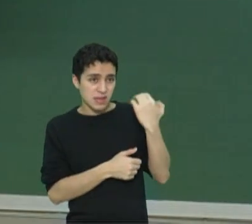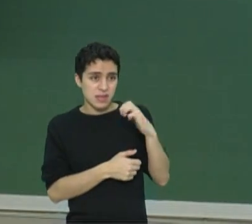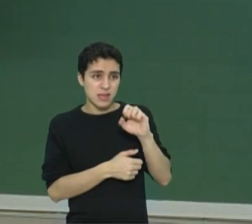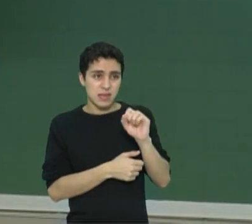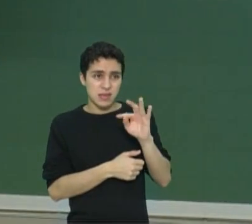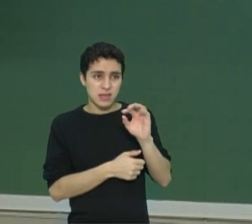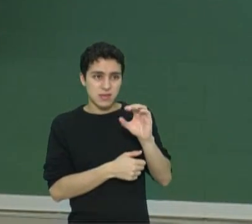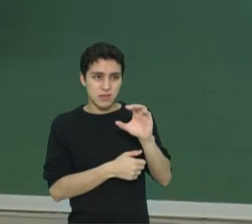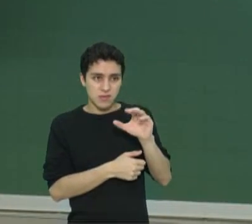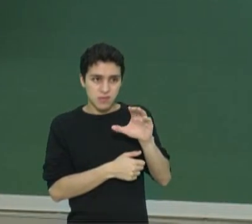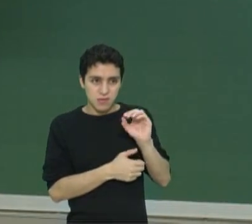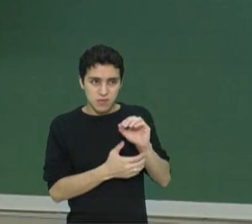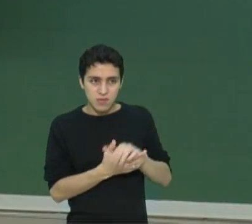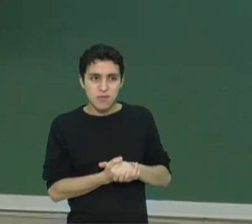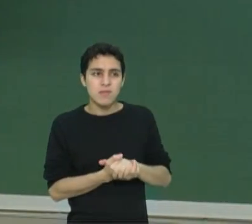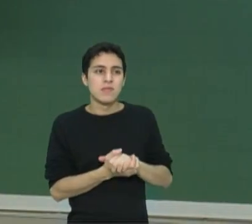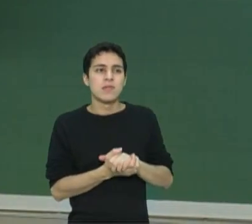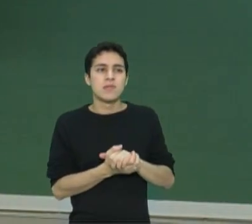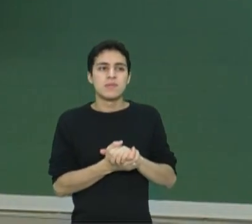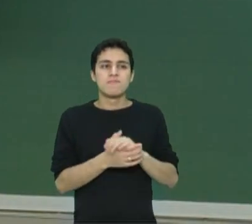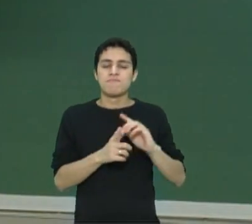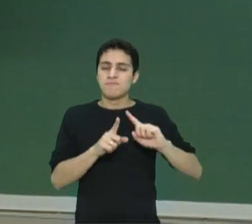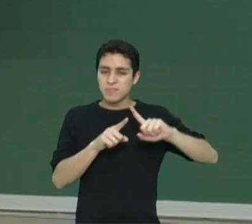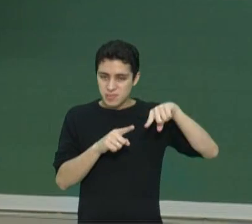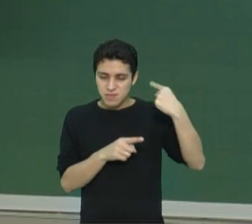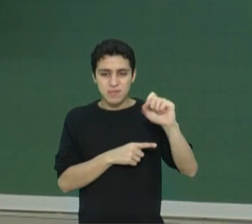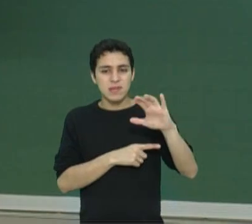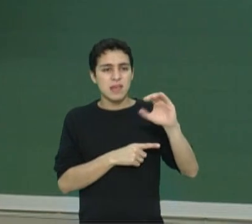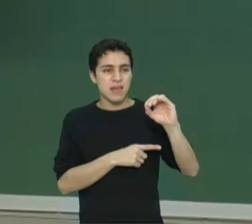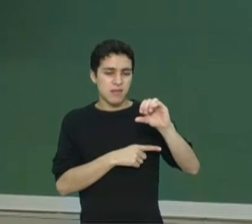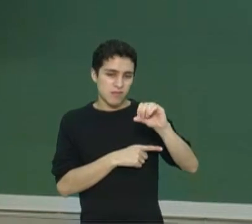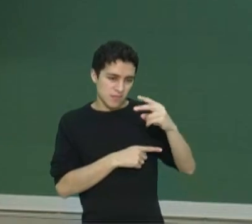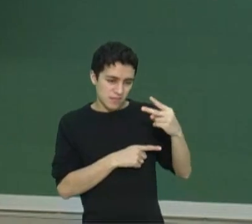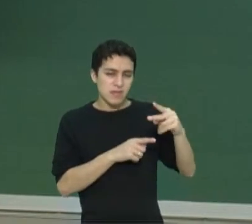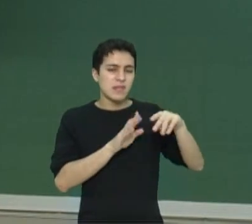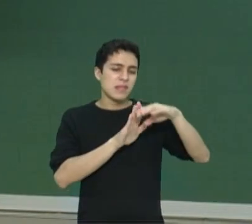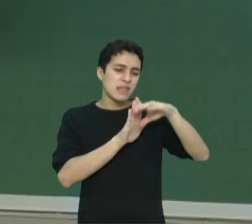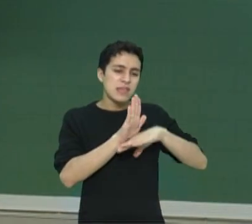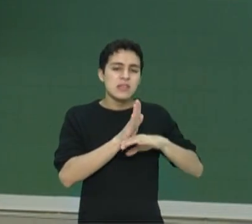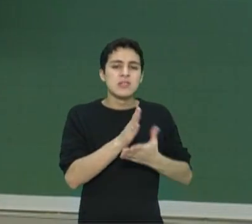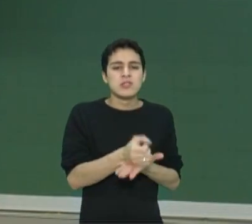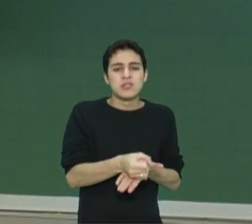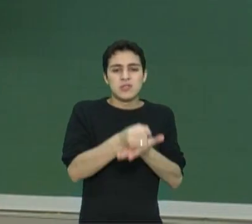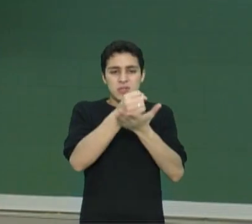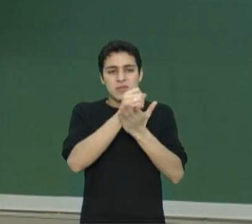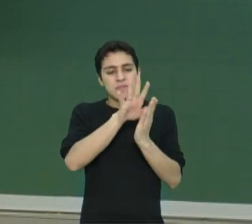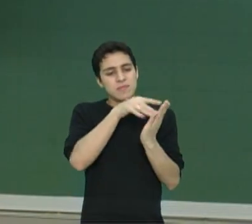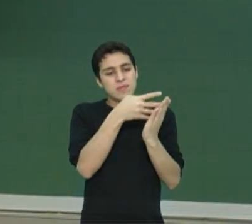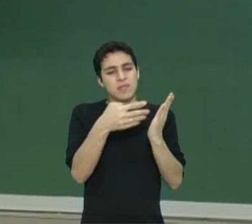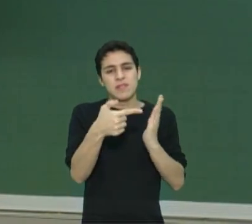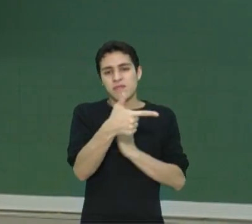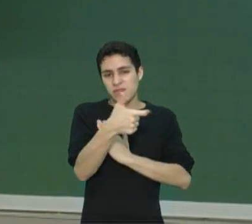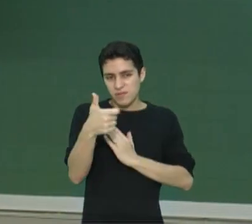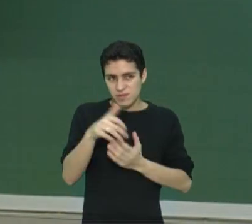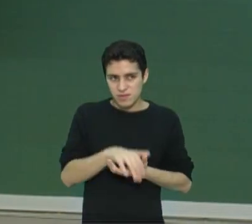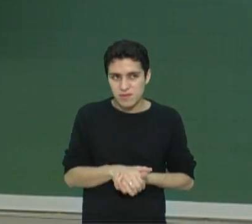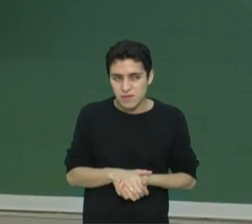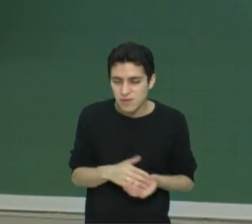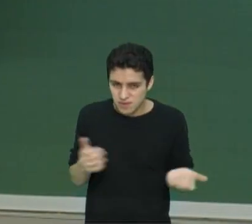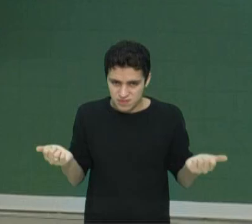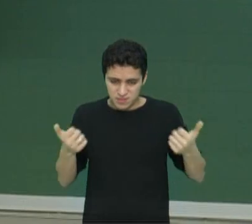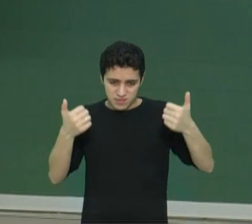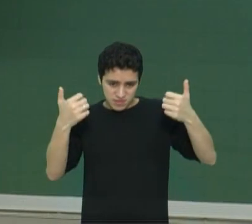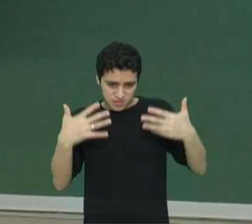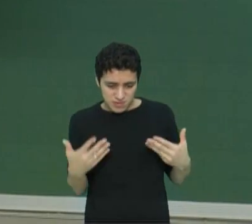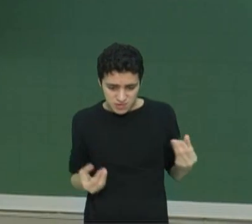estocolmo-72 20 anos depois da eco-92 traçar diretrizes sustentáveis com Agenda 21 agora vamos